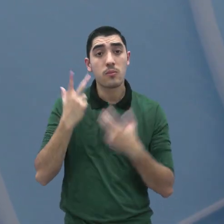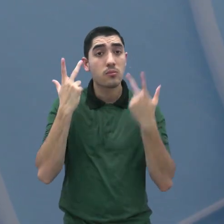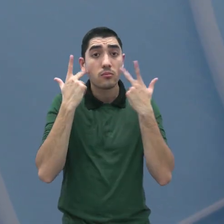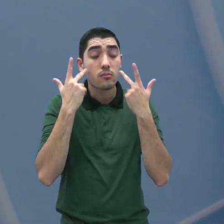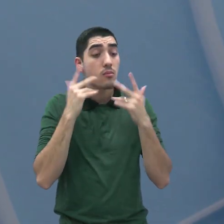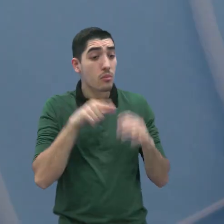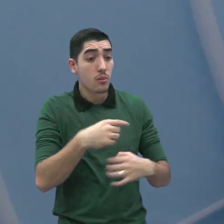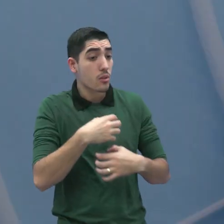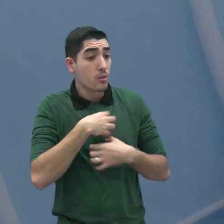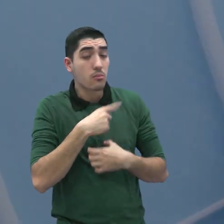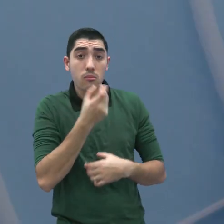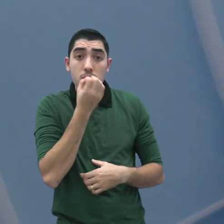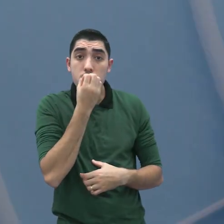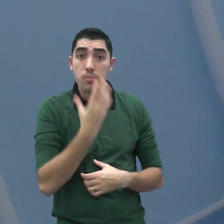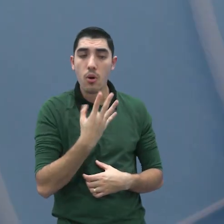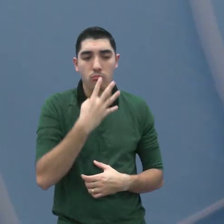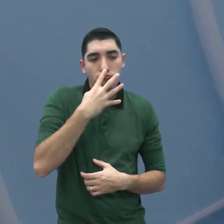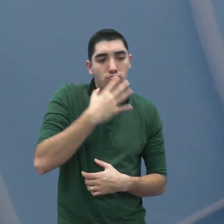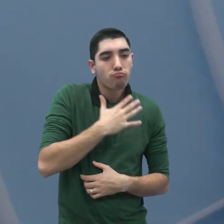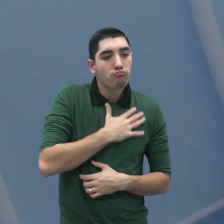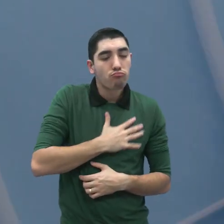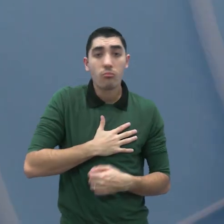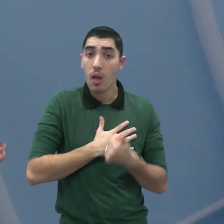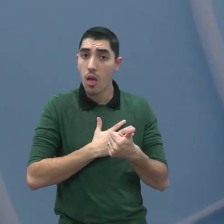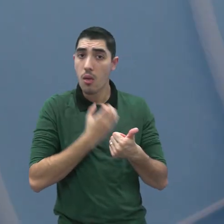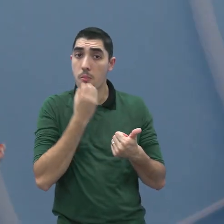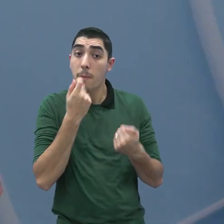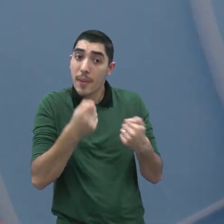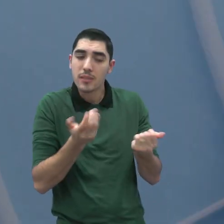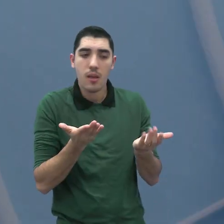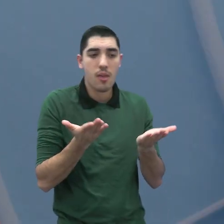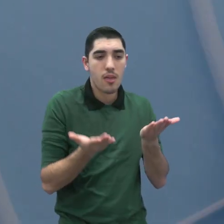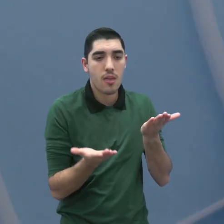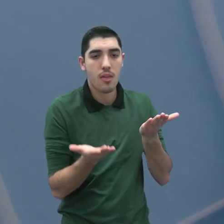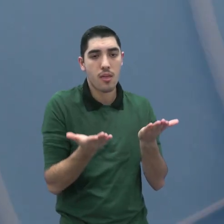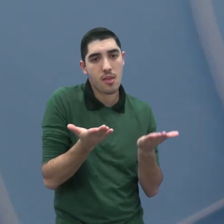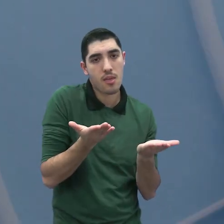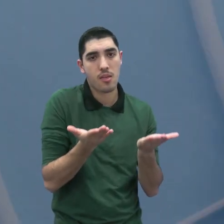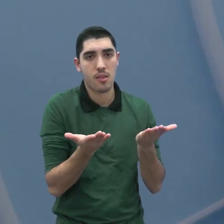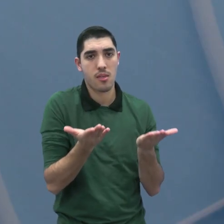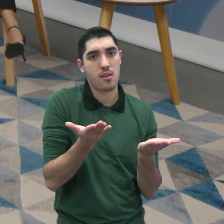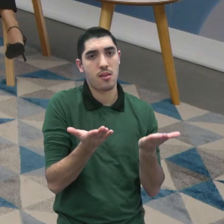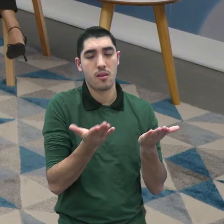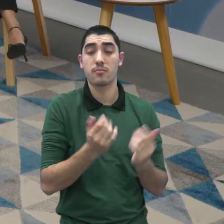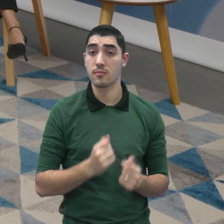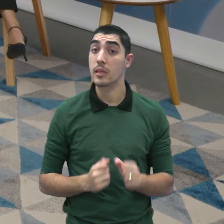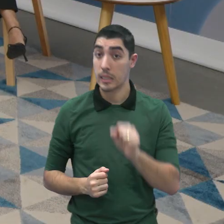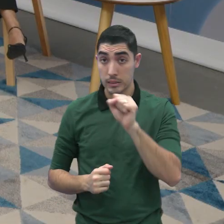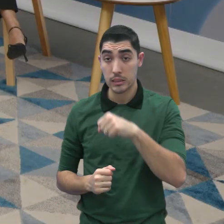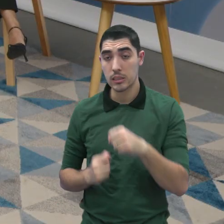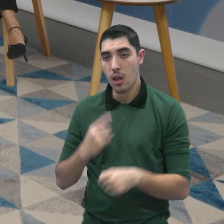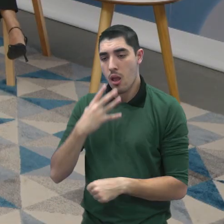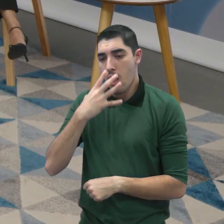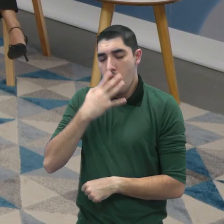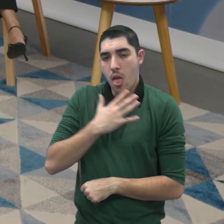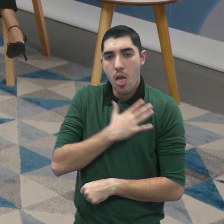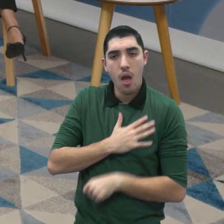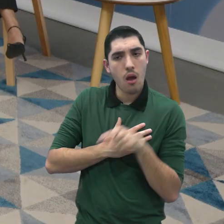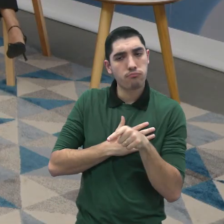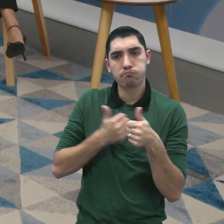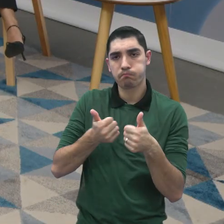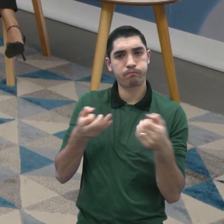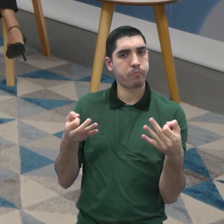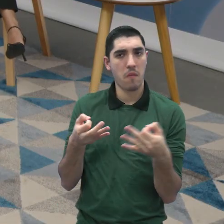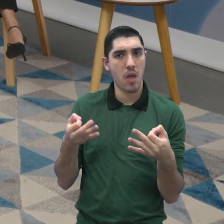eles são bons ali na medida certa, né? Então, é o equilíbrio mesmo. Sim, a paixão ela é perfeita, mas